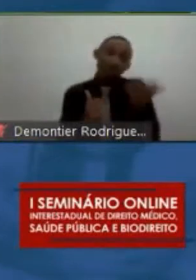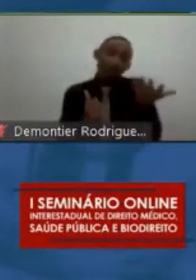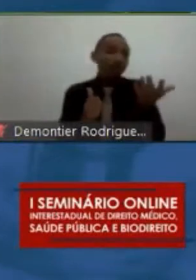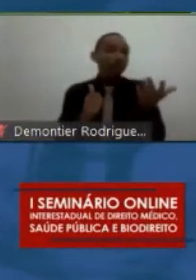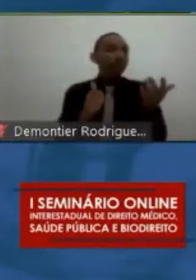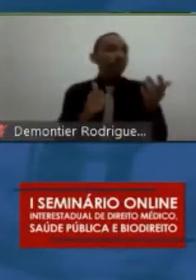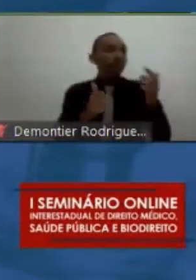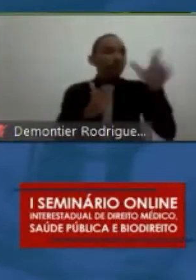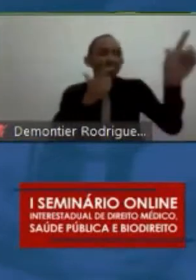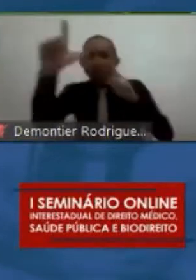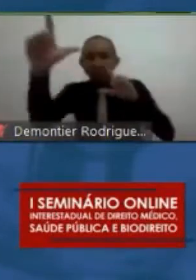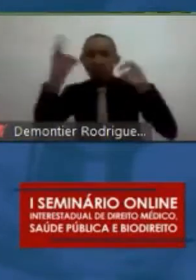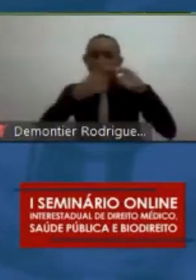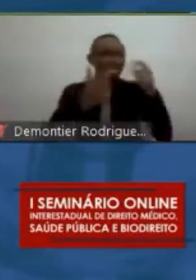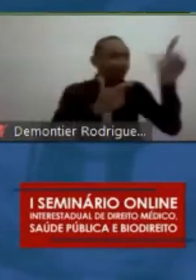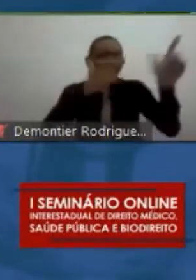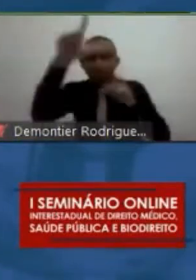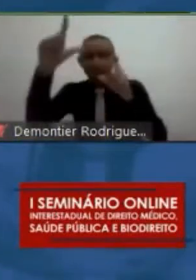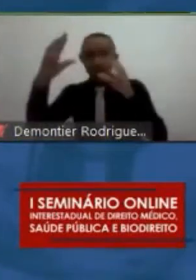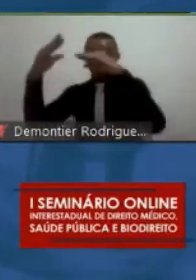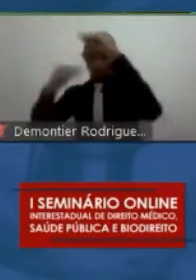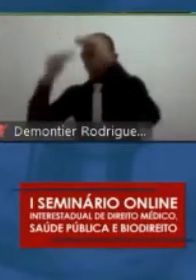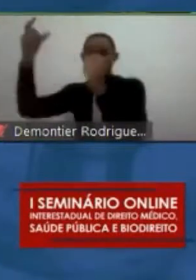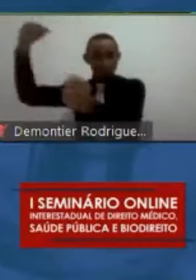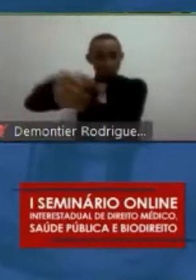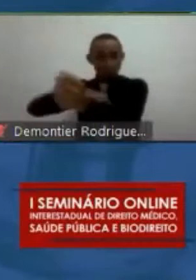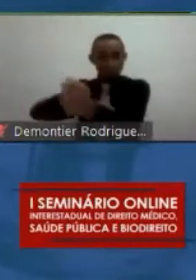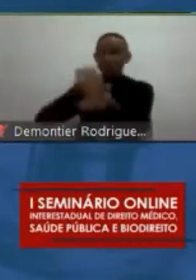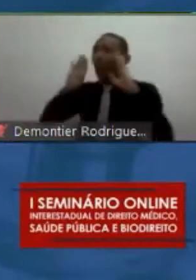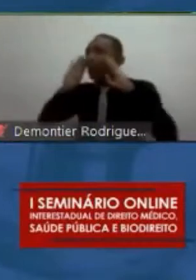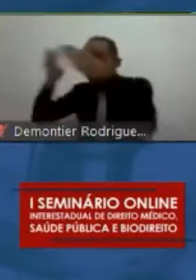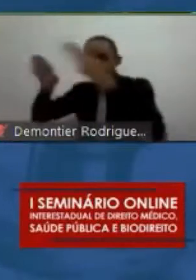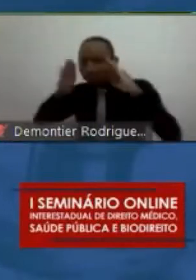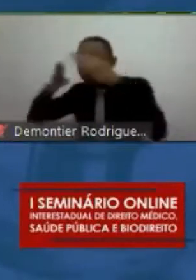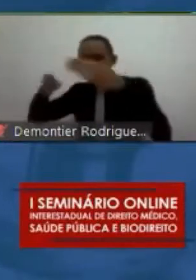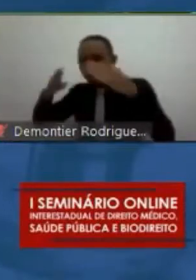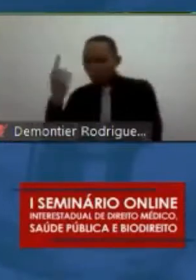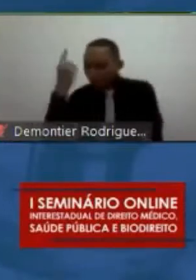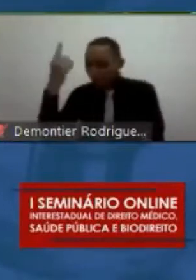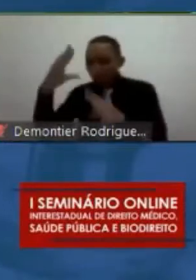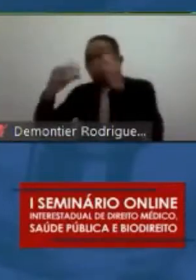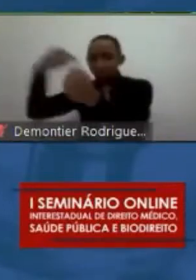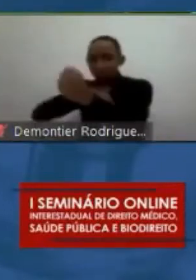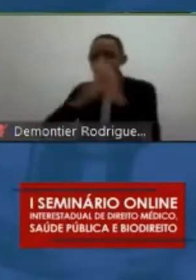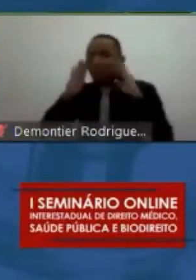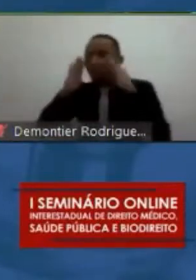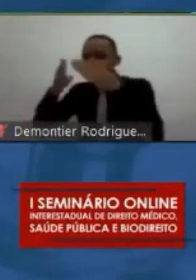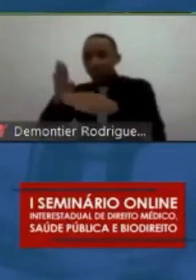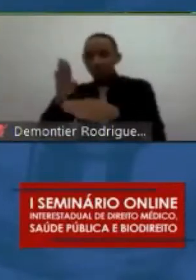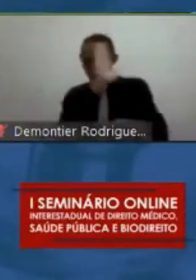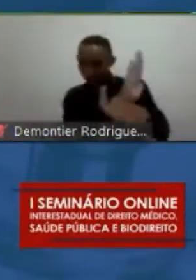terapêuticas clínicas o sangue ou a transfusão de sangue como sendo o único recurso para o manejo e a gestão do